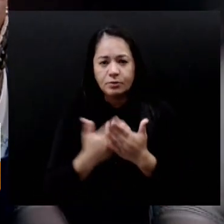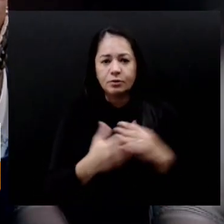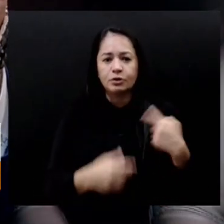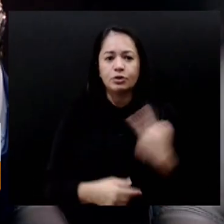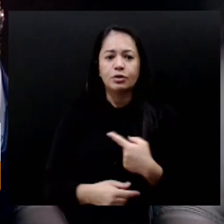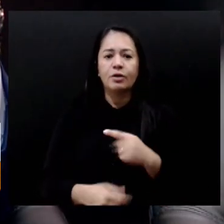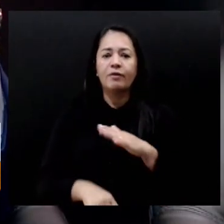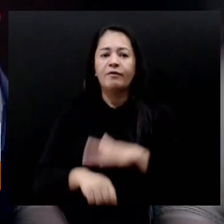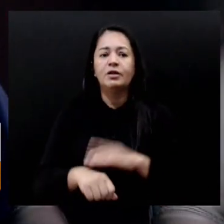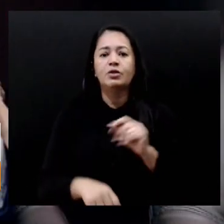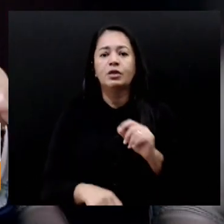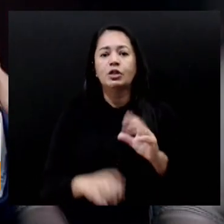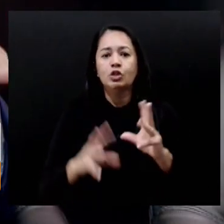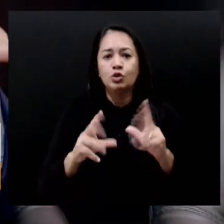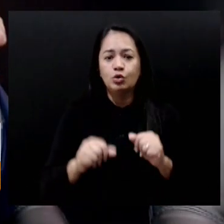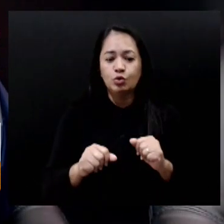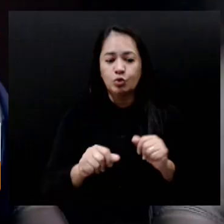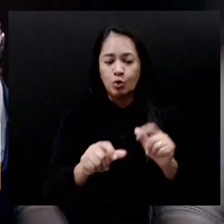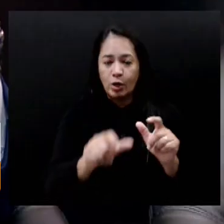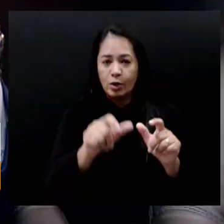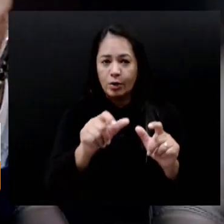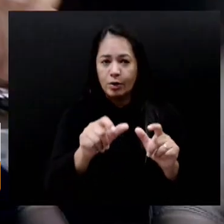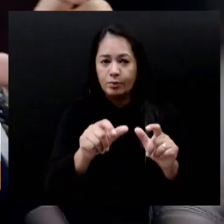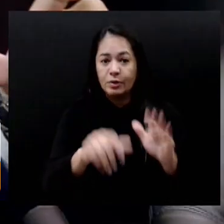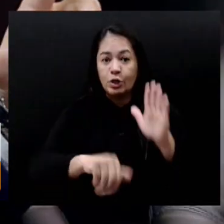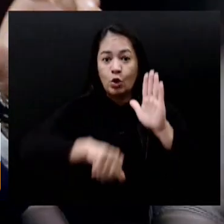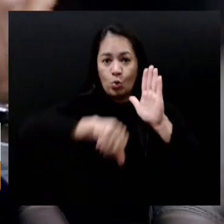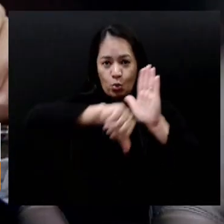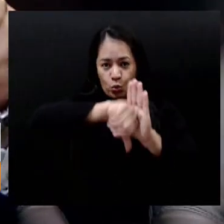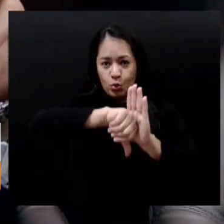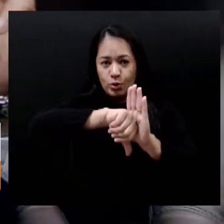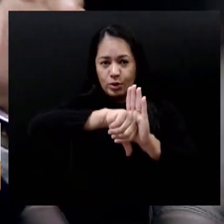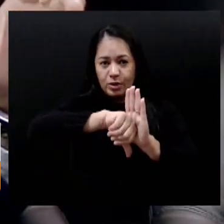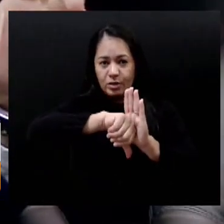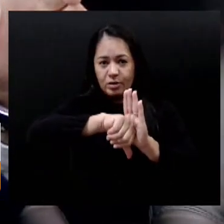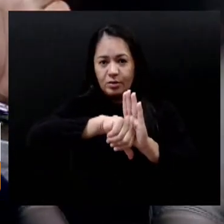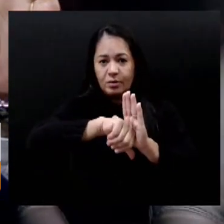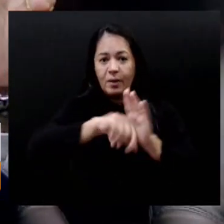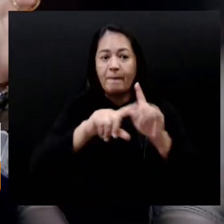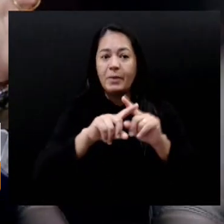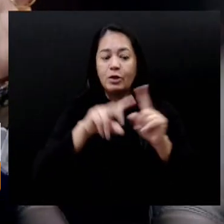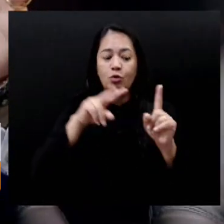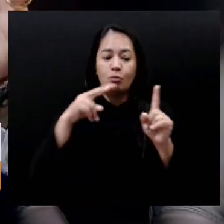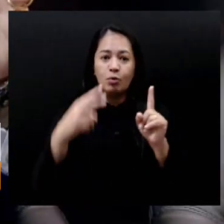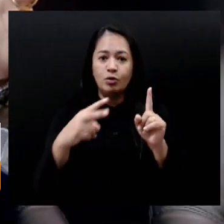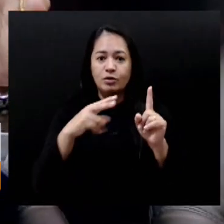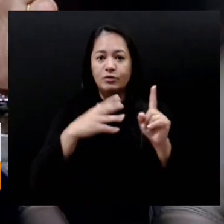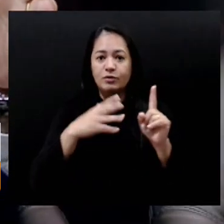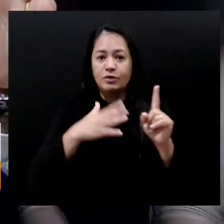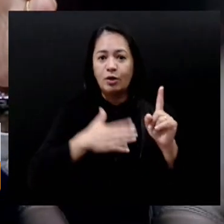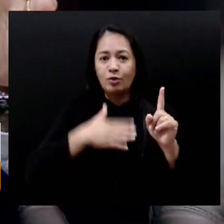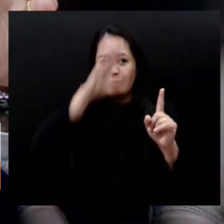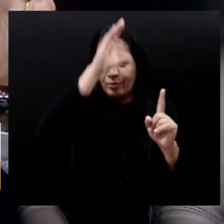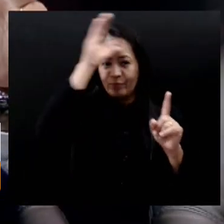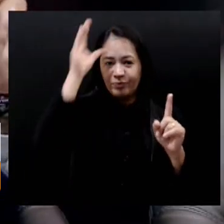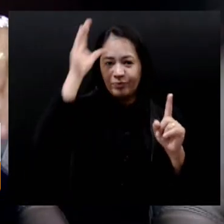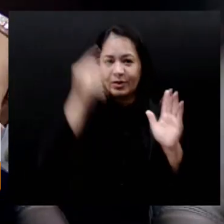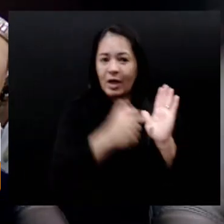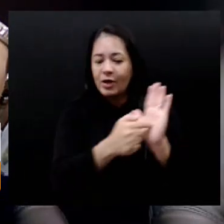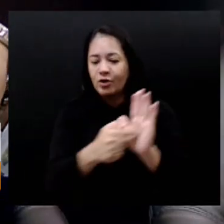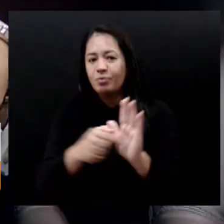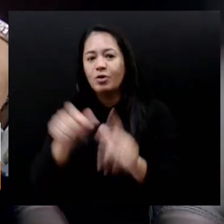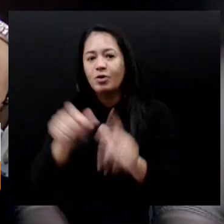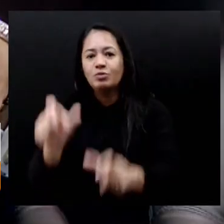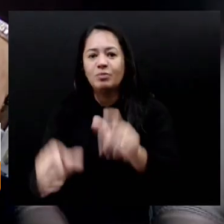situação do crime pela ótica do meu cliente e vou mostrar isso para o jurado. Veja, a tecnologia me traz esse benefício. Eu